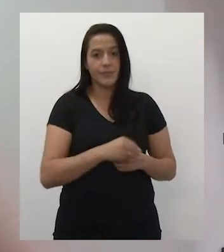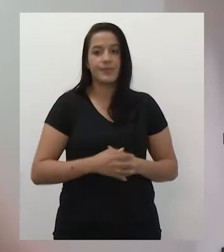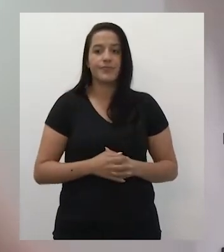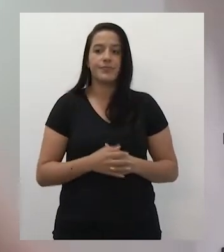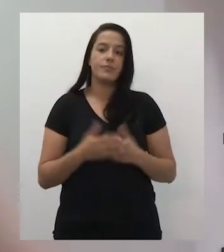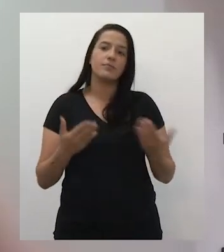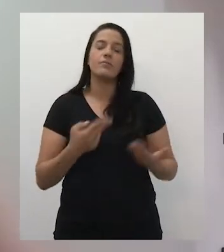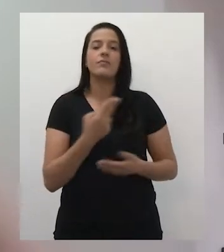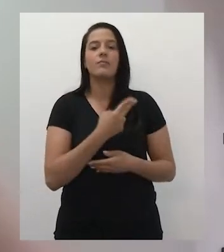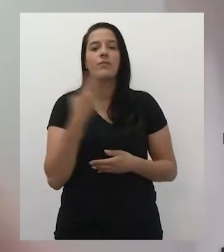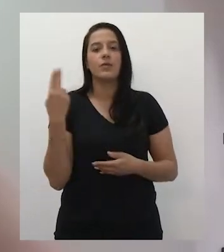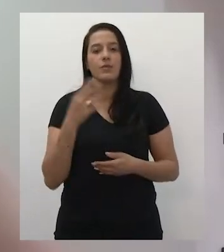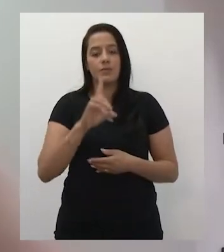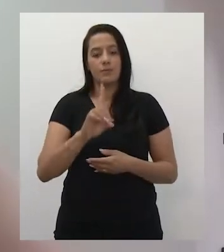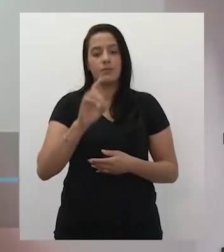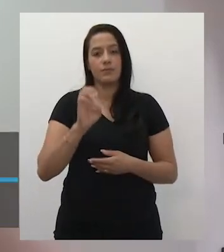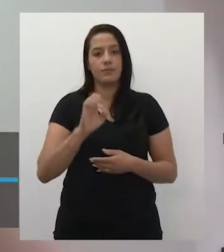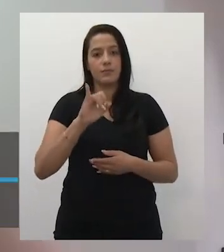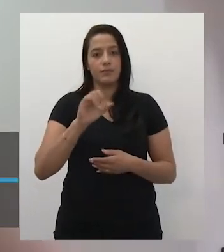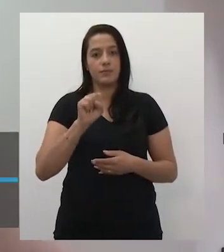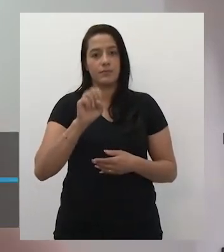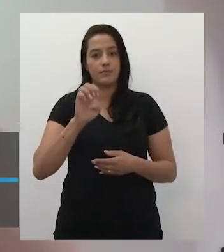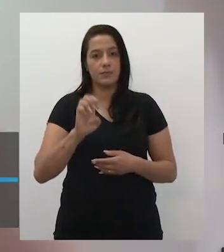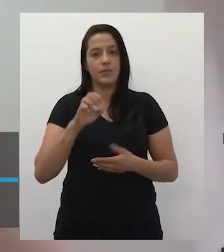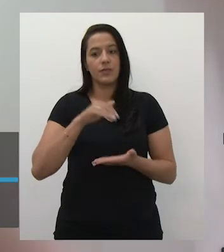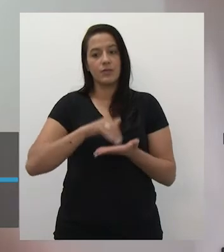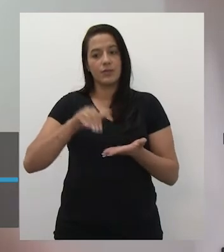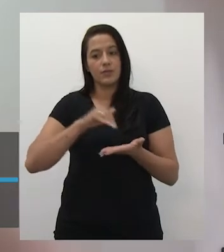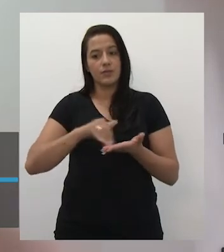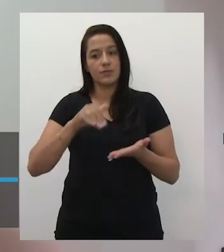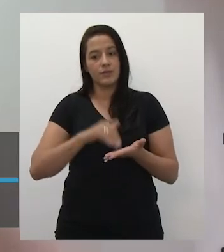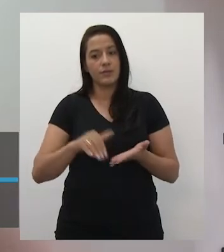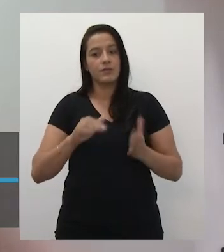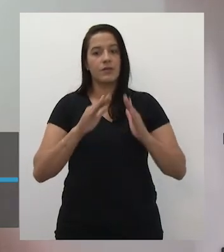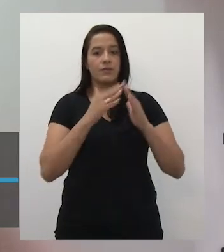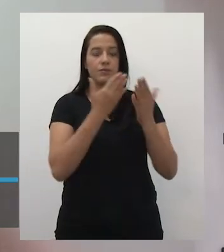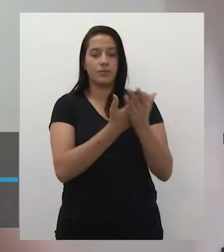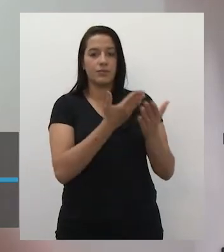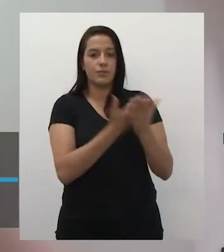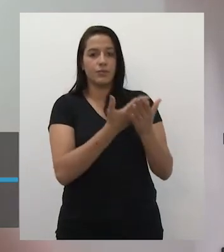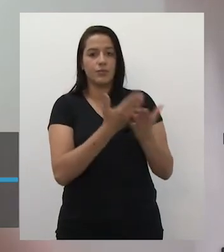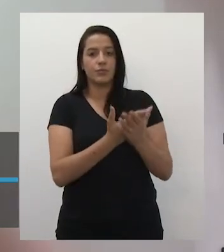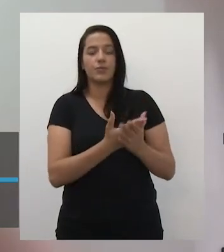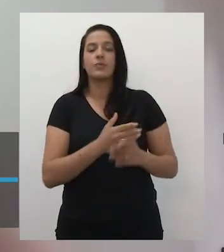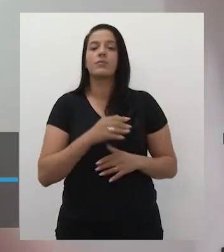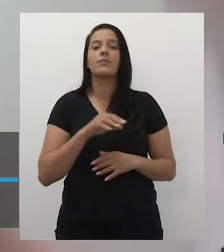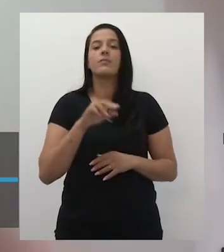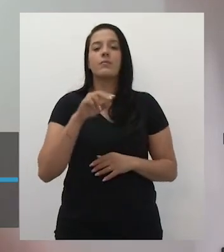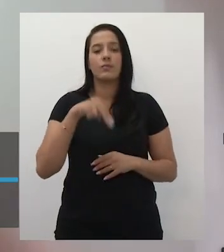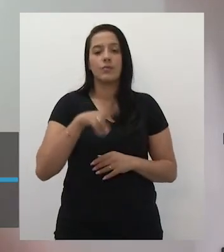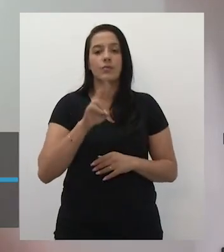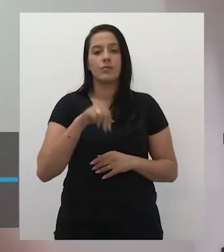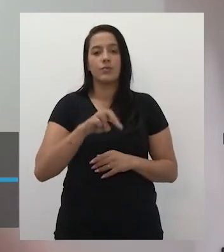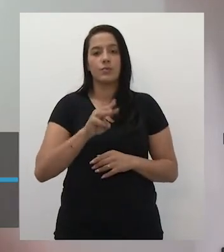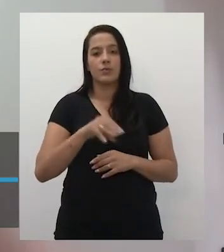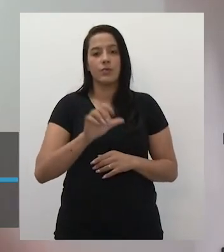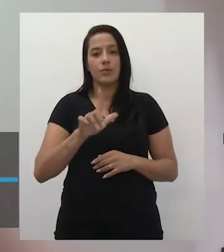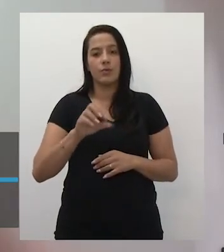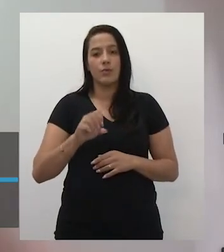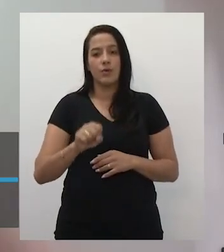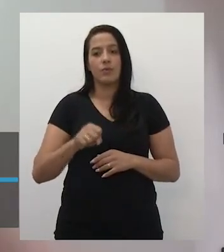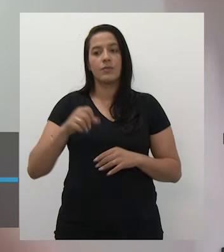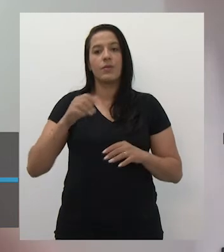da escola, professor Antônio Nunes Lopes da Silva, da Diretoria de Ensino de São Vicente. Seja